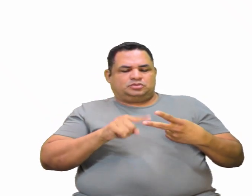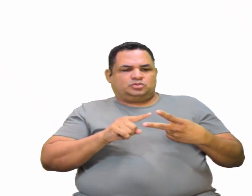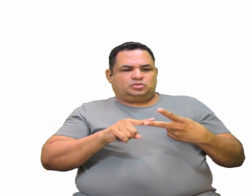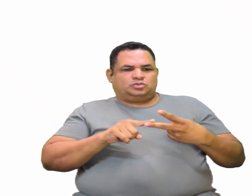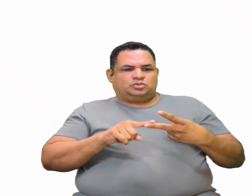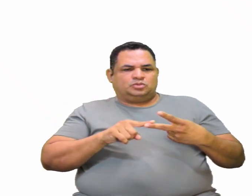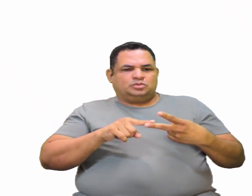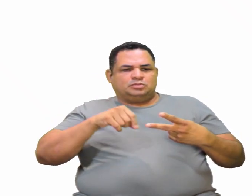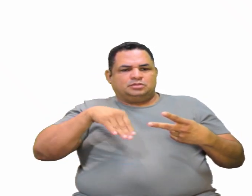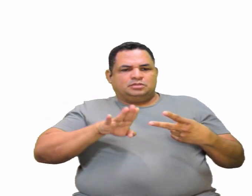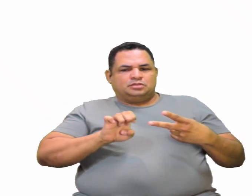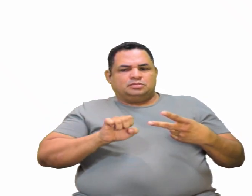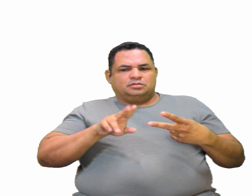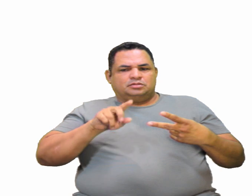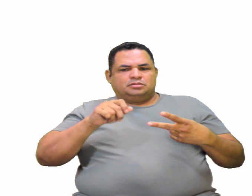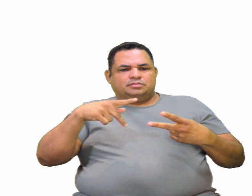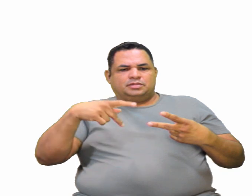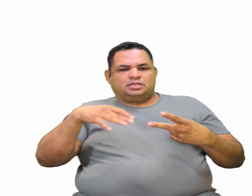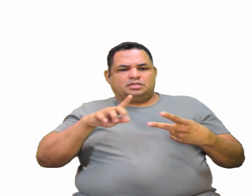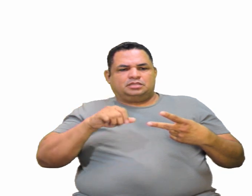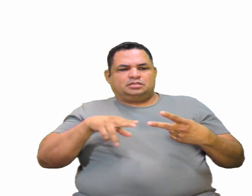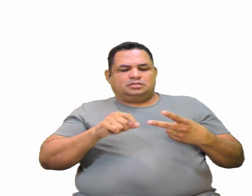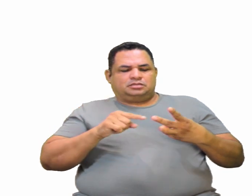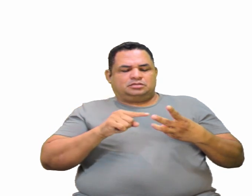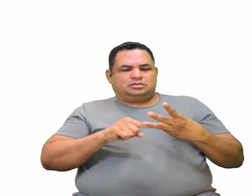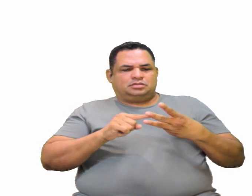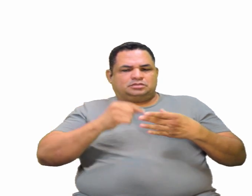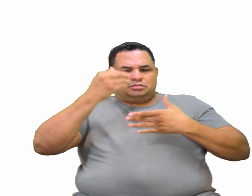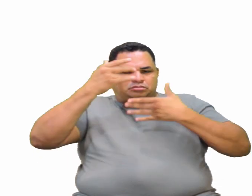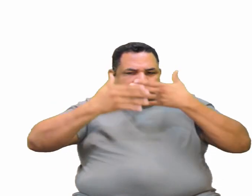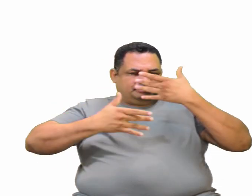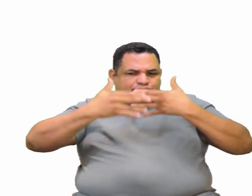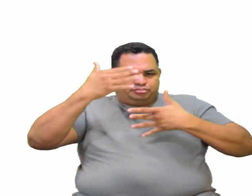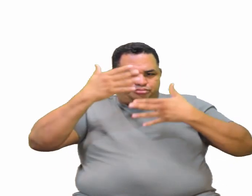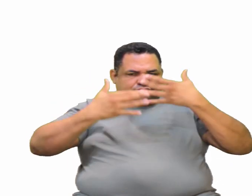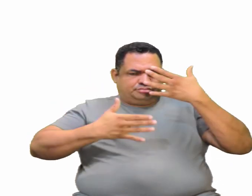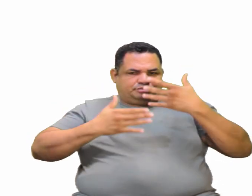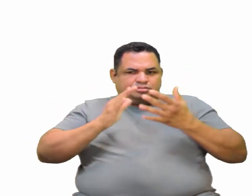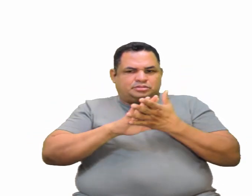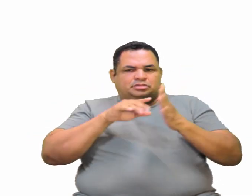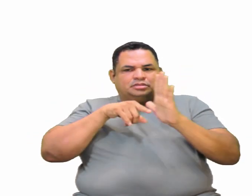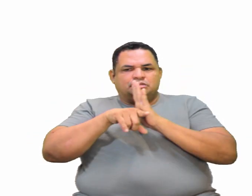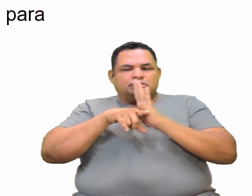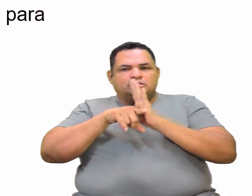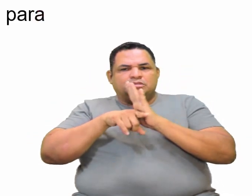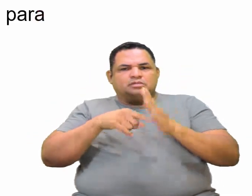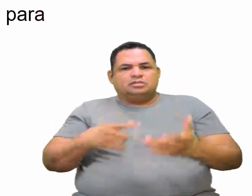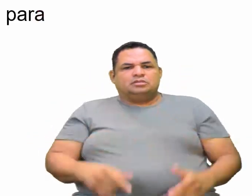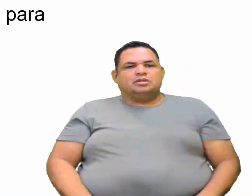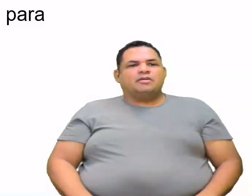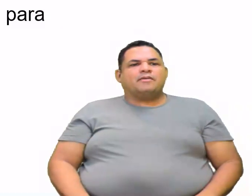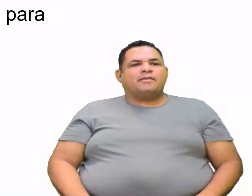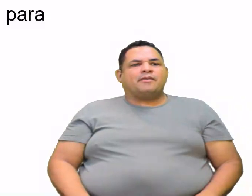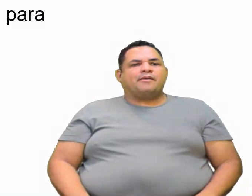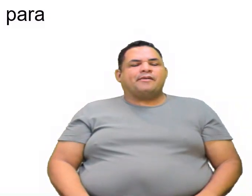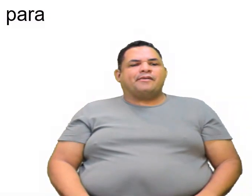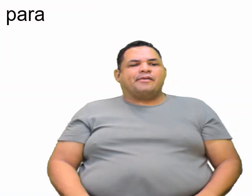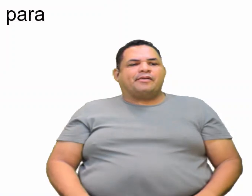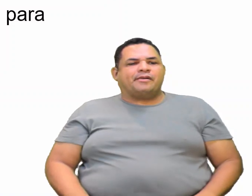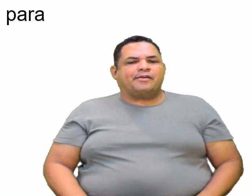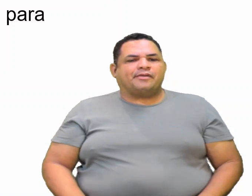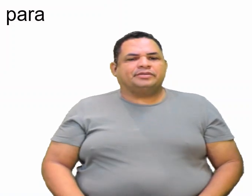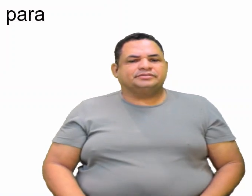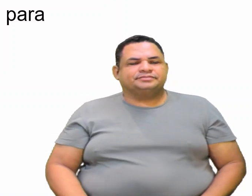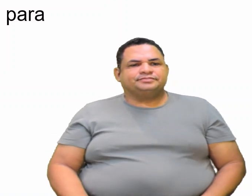2, pecamiano. E já o 3 é camuflagem. Então, em cima disso aí, a gente vai analisar agora, né,